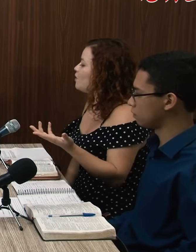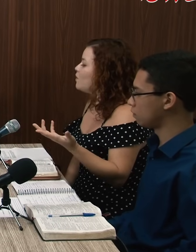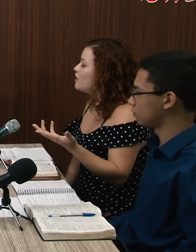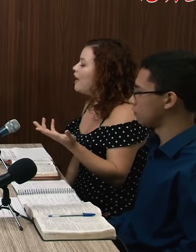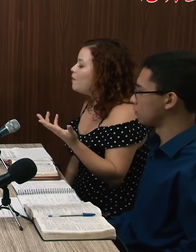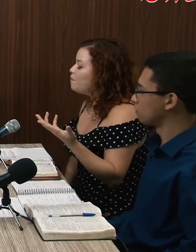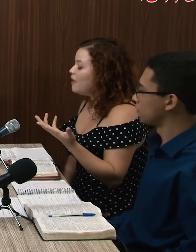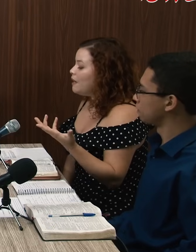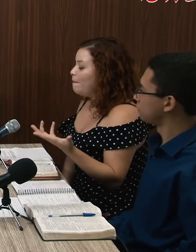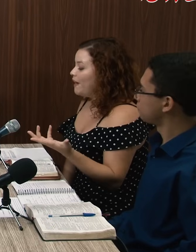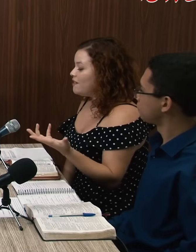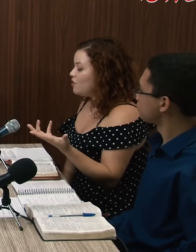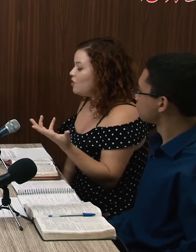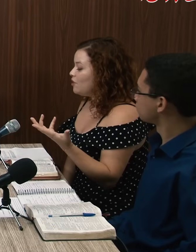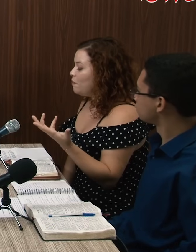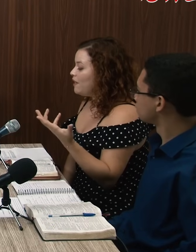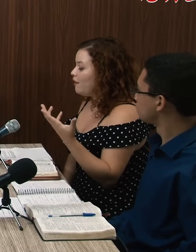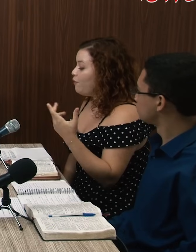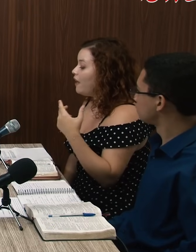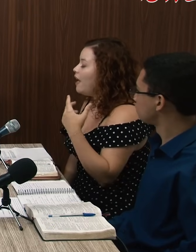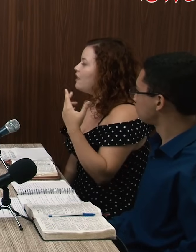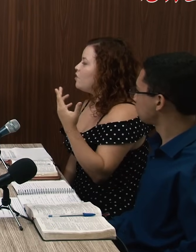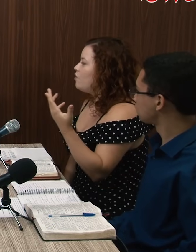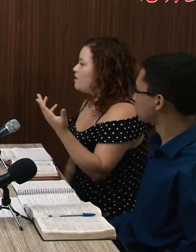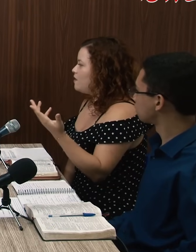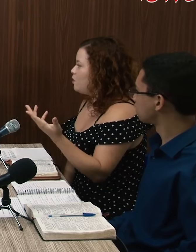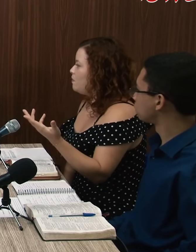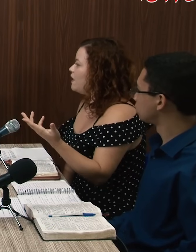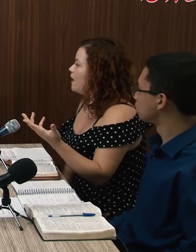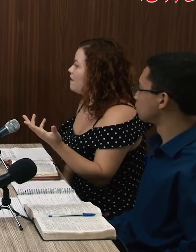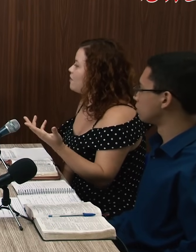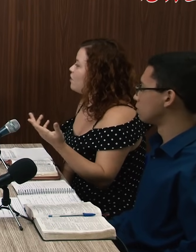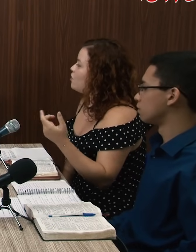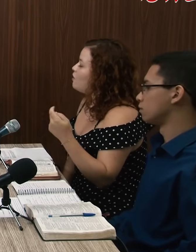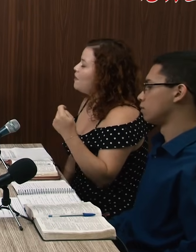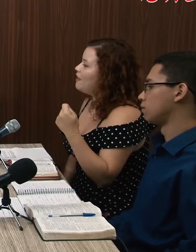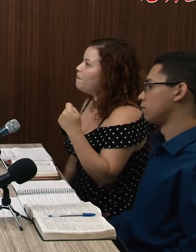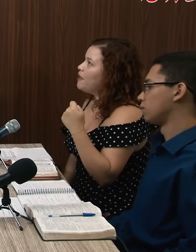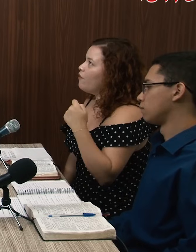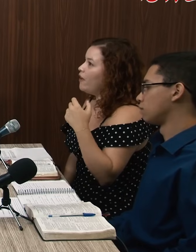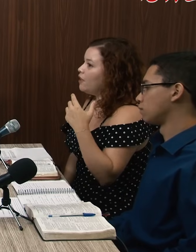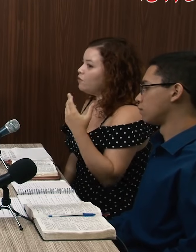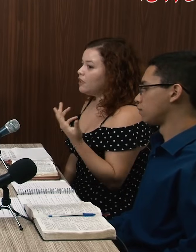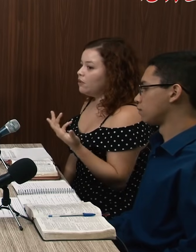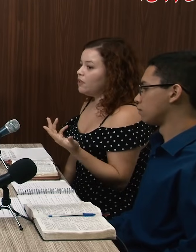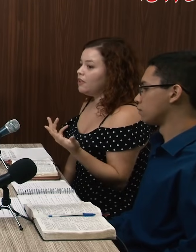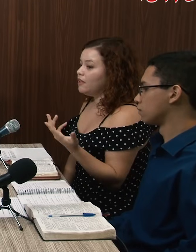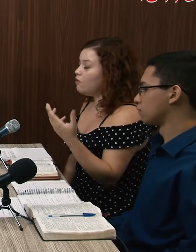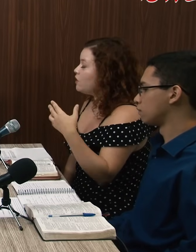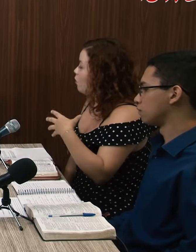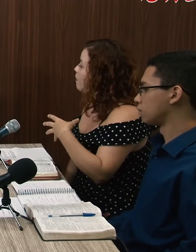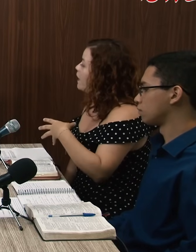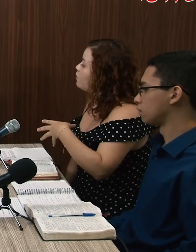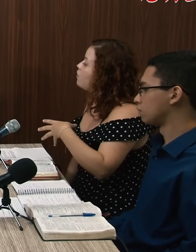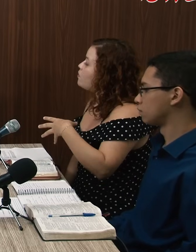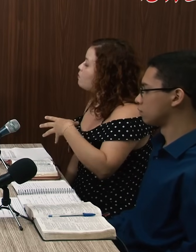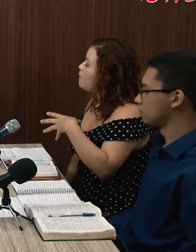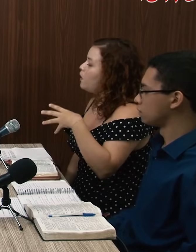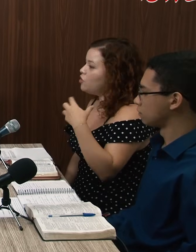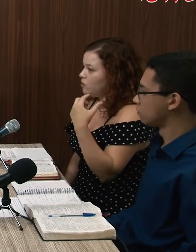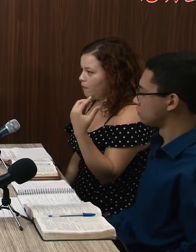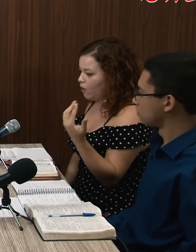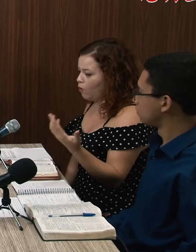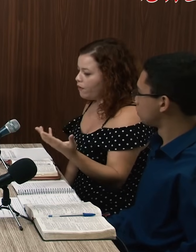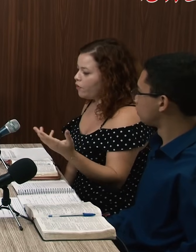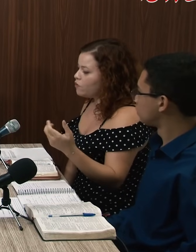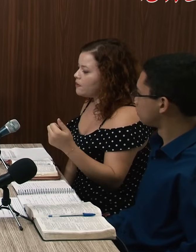mais extraordinário. Mas a gente também quer falar das nossas experiências, né? A gente também quer falar tudo aquilo que Deus tem operado no nosso meio,